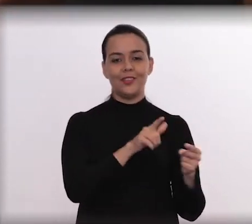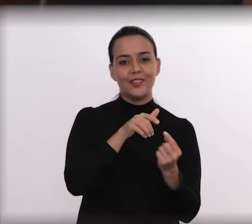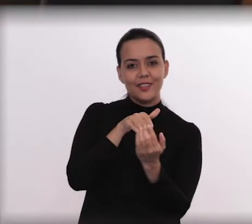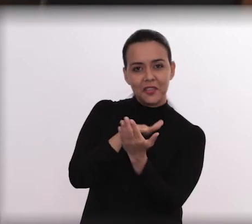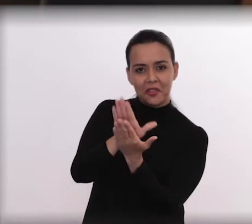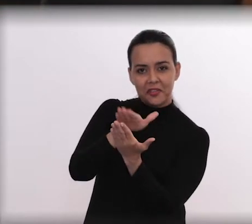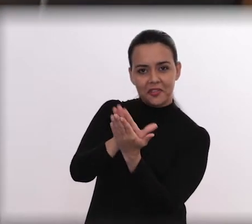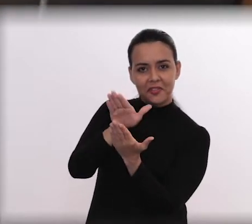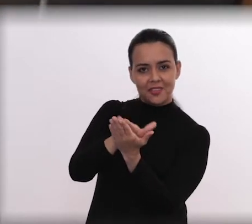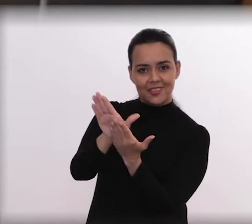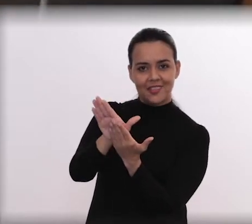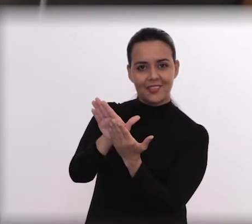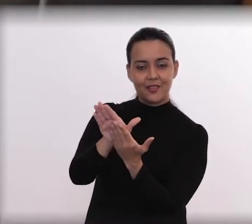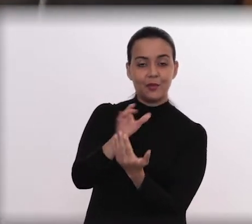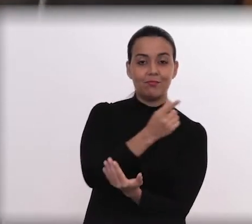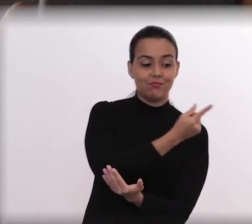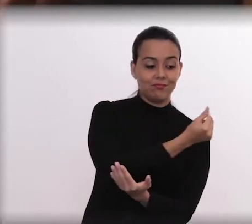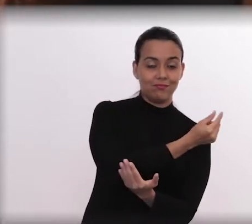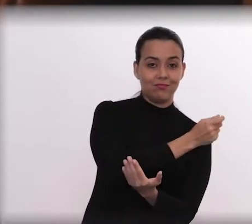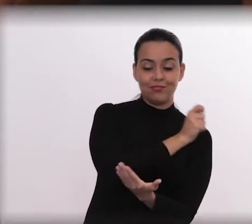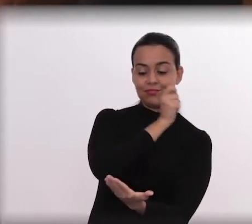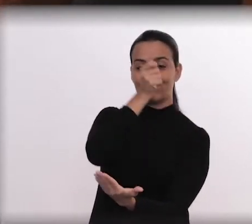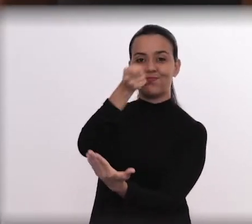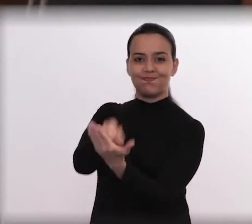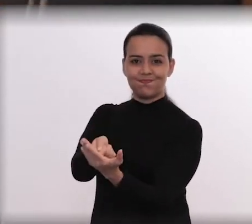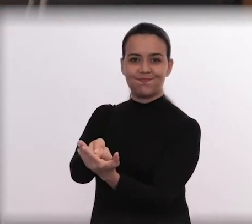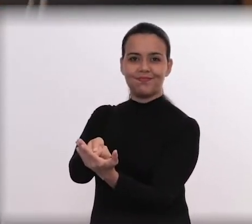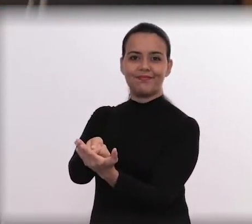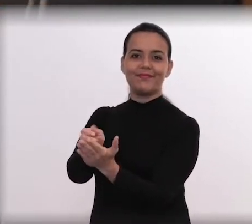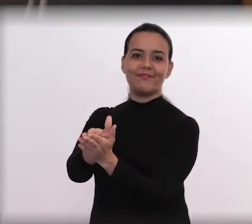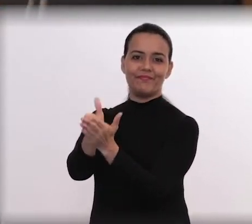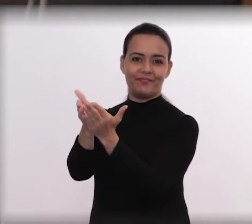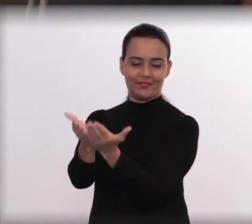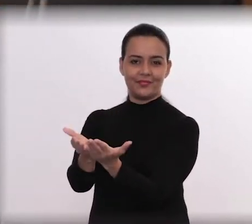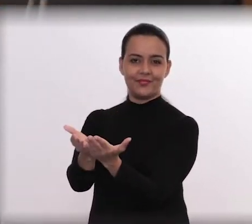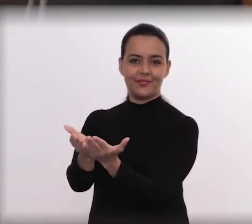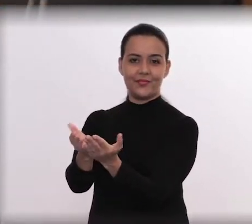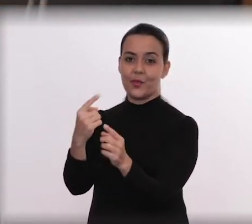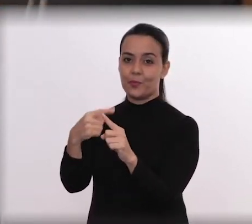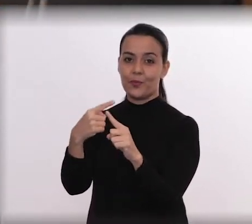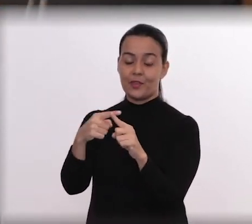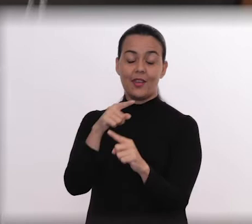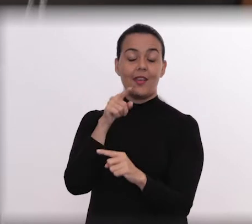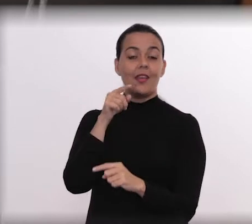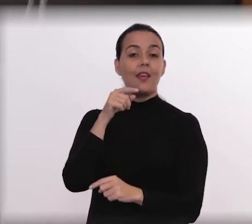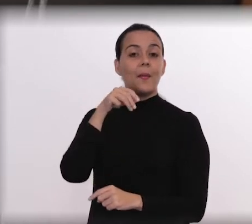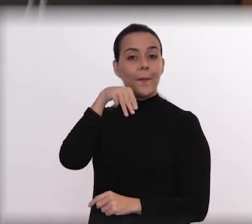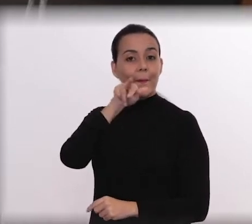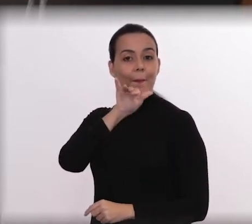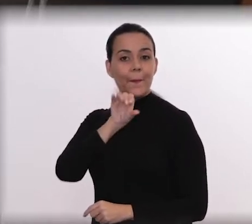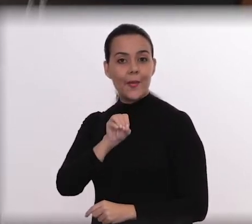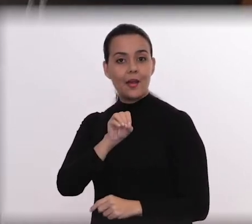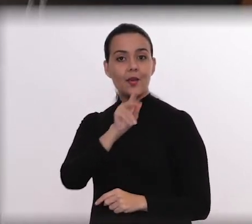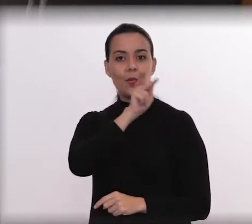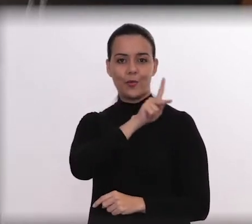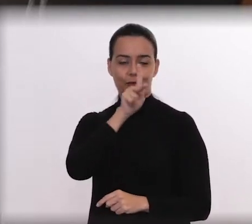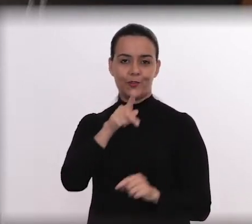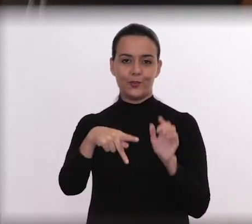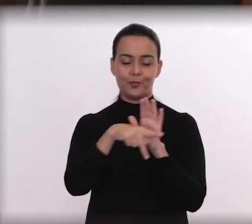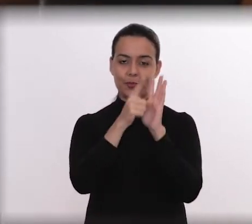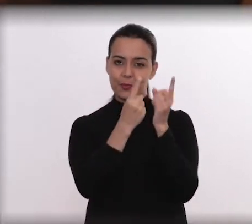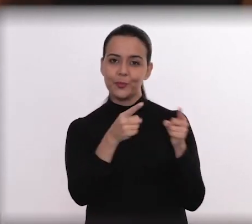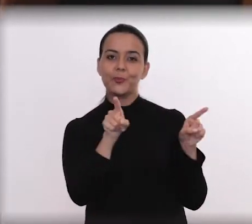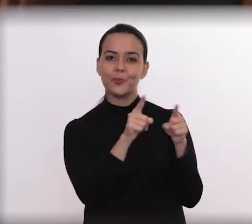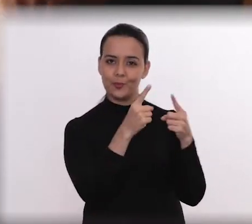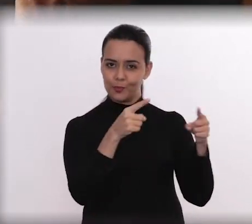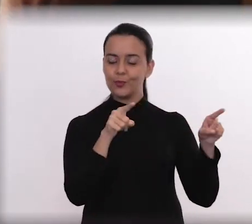de literatura, ele o fez com o seu salário de professor no Conservatório Dramático e Musical. Então,